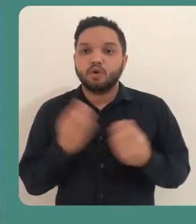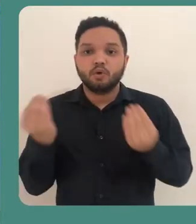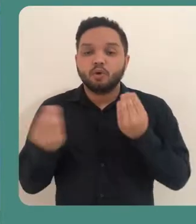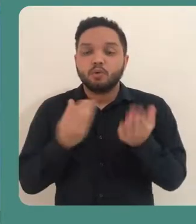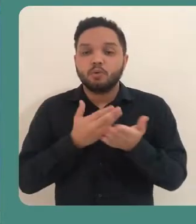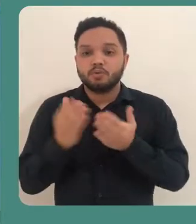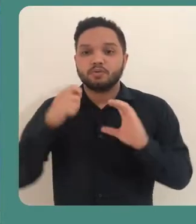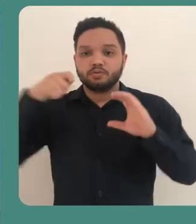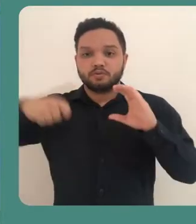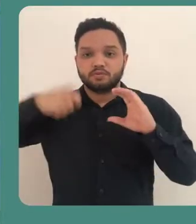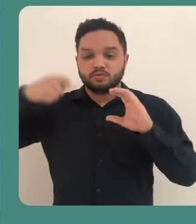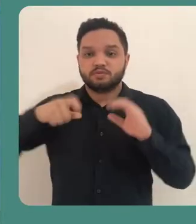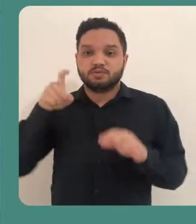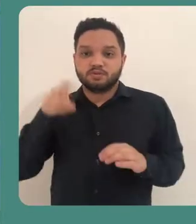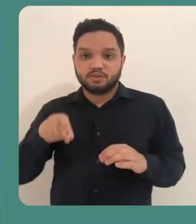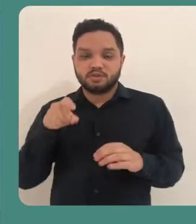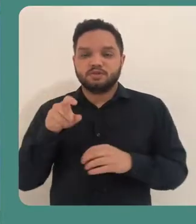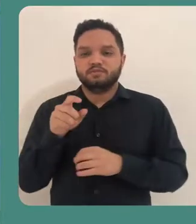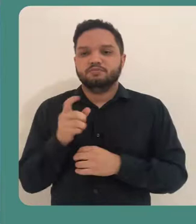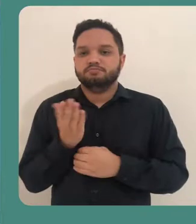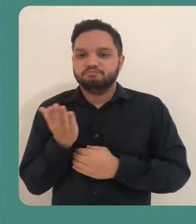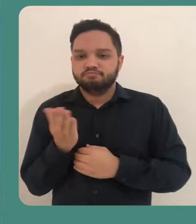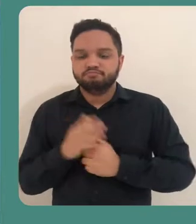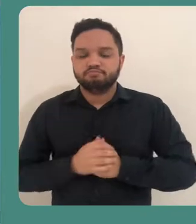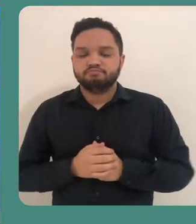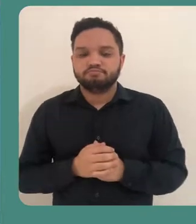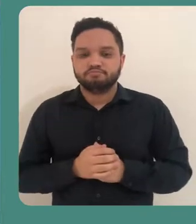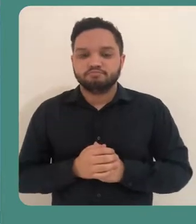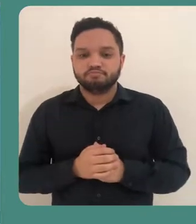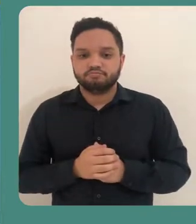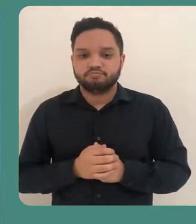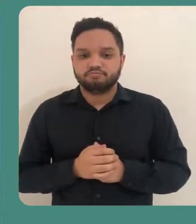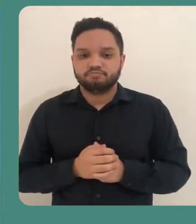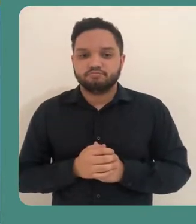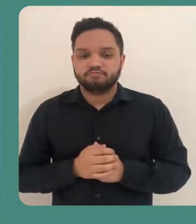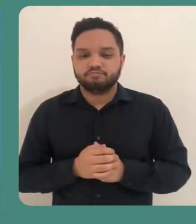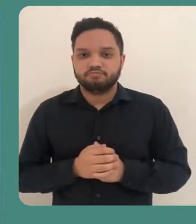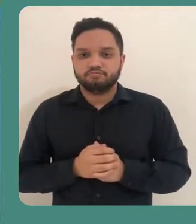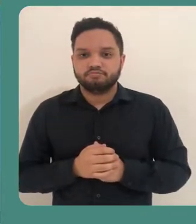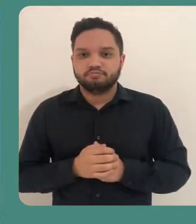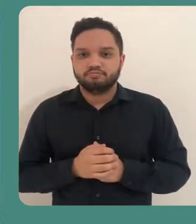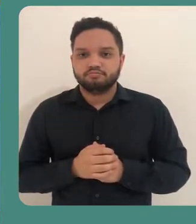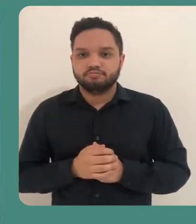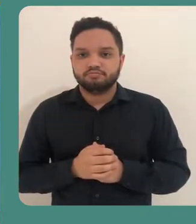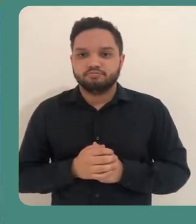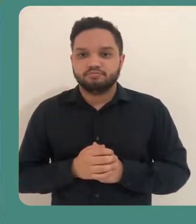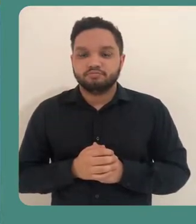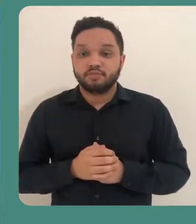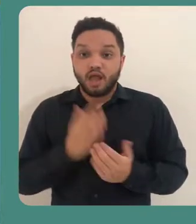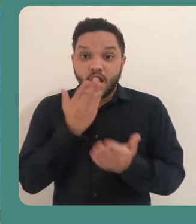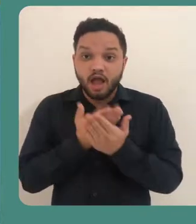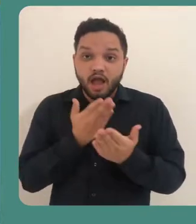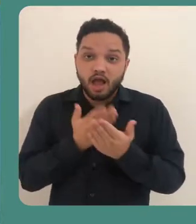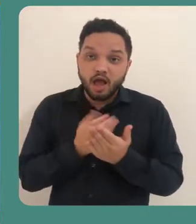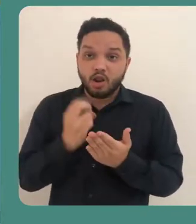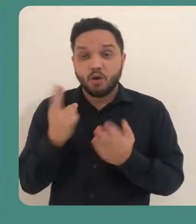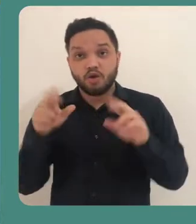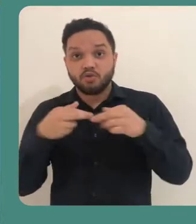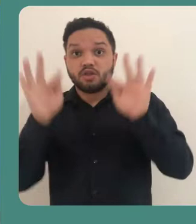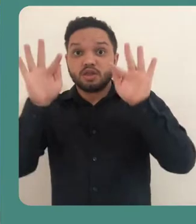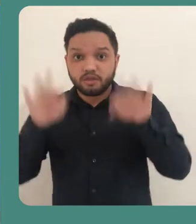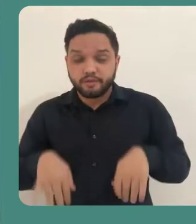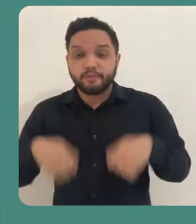ferraz sua aula o reunião é necessário vir nesses três pontinhos o cantinho da tela e clicar em